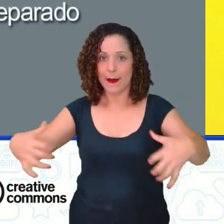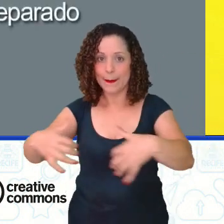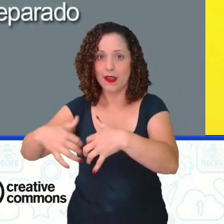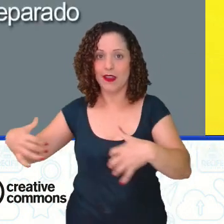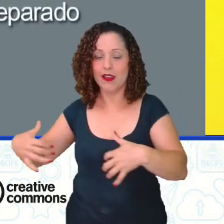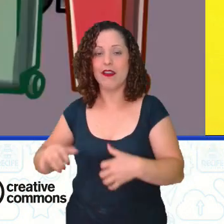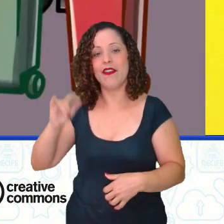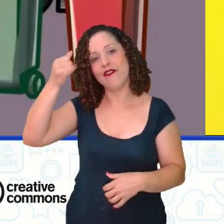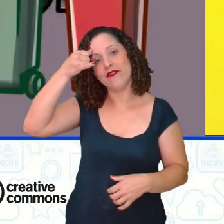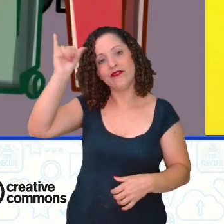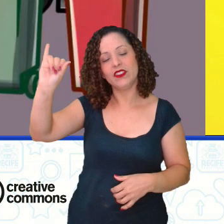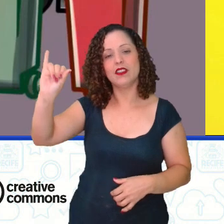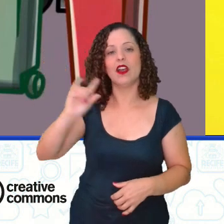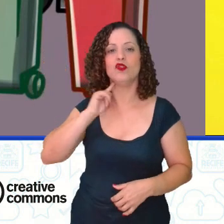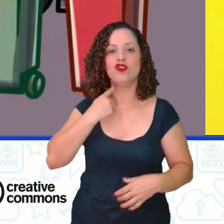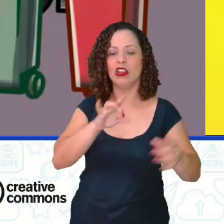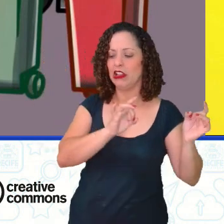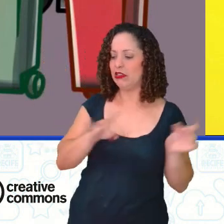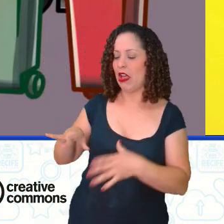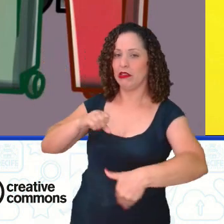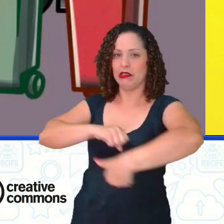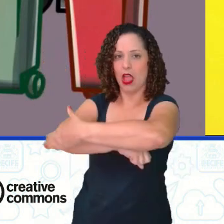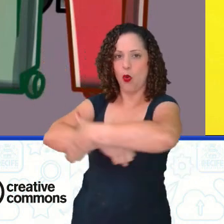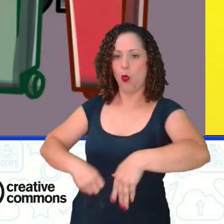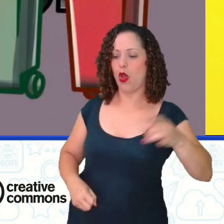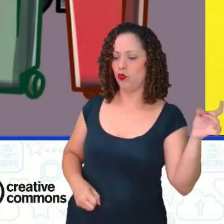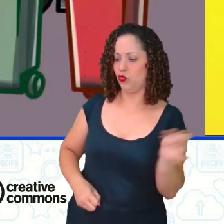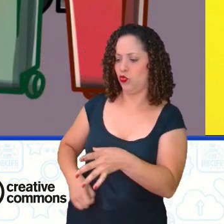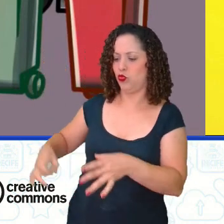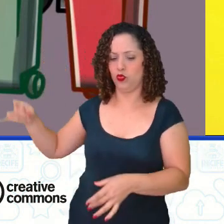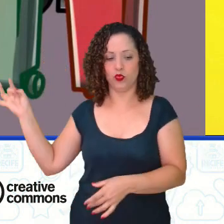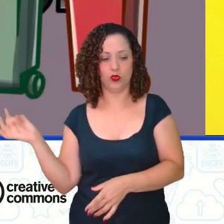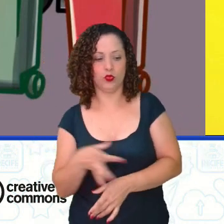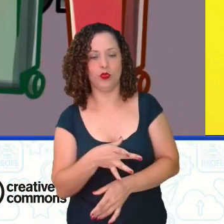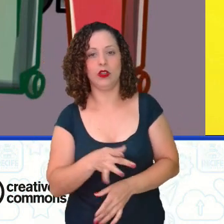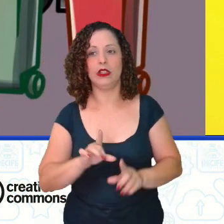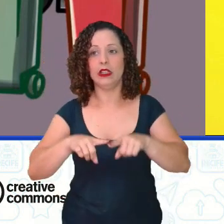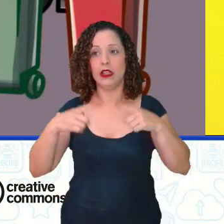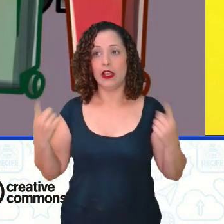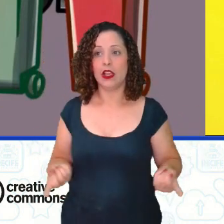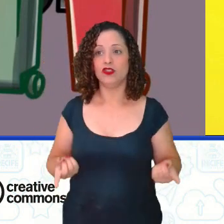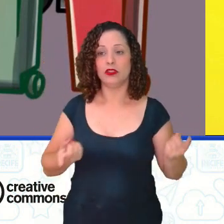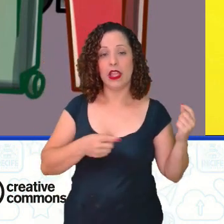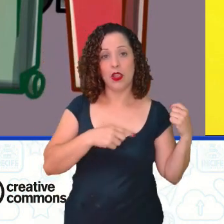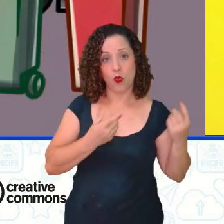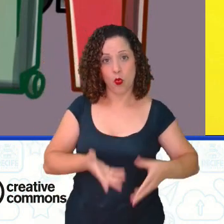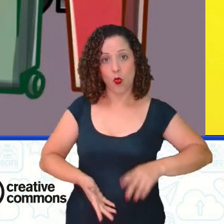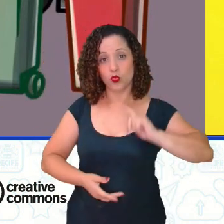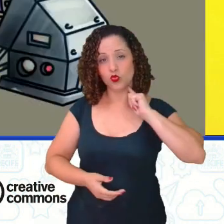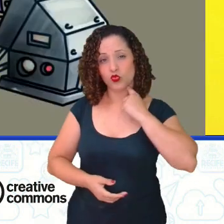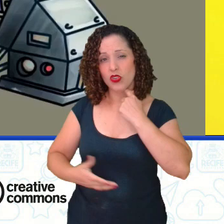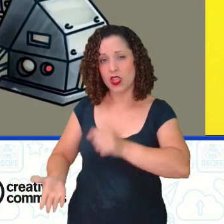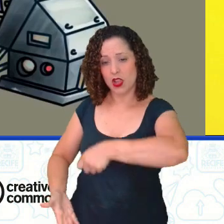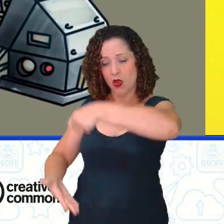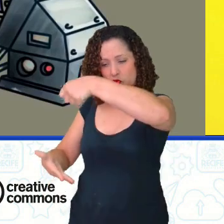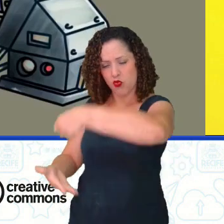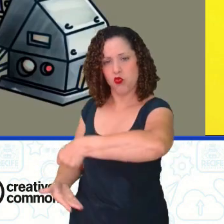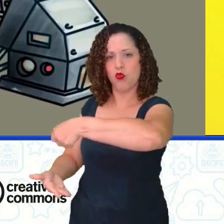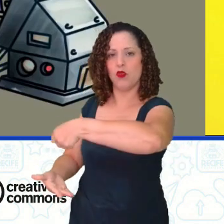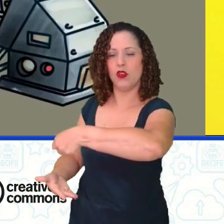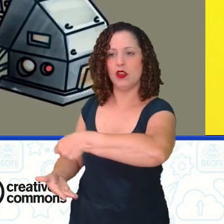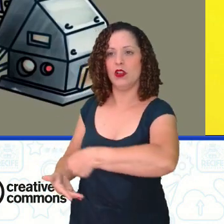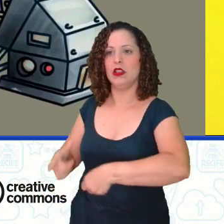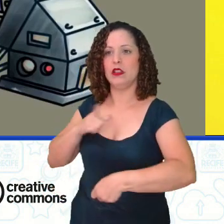as ruas. O lixo produzido pelo consumidor é coletado pelo poder público, que deve zelar pela separação